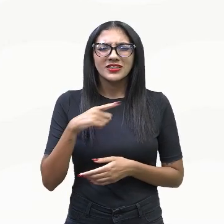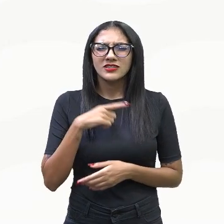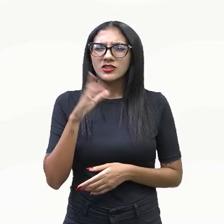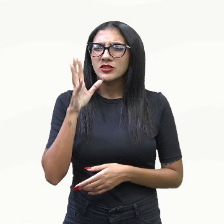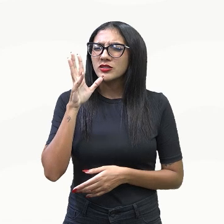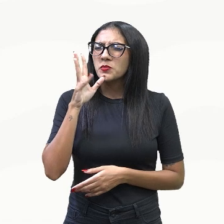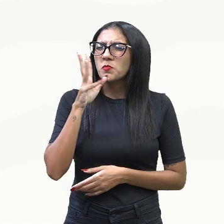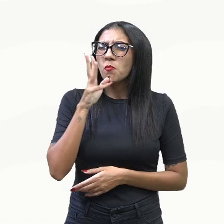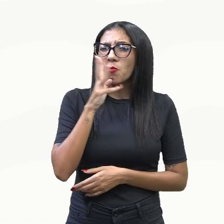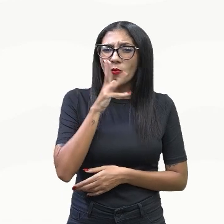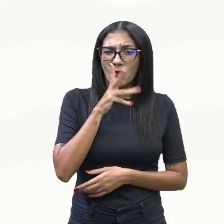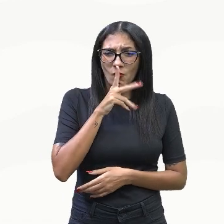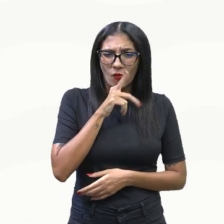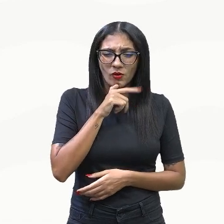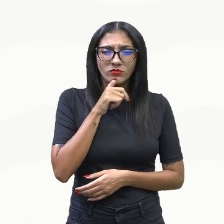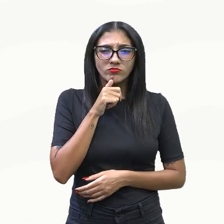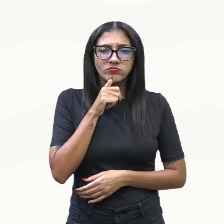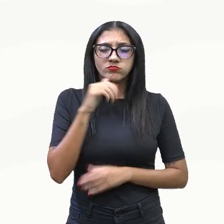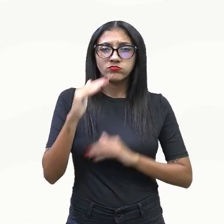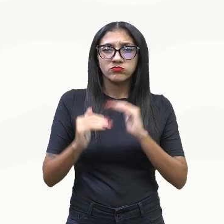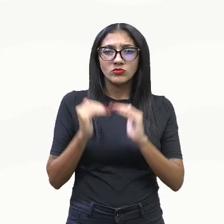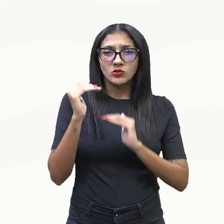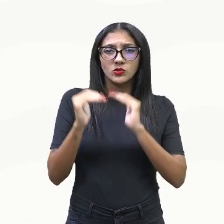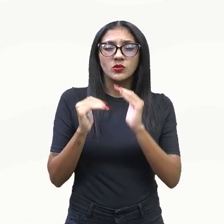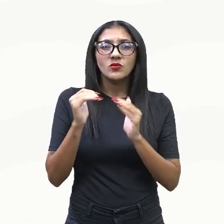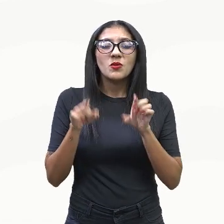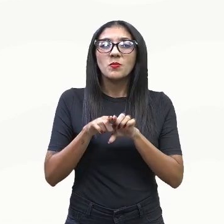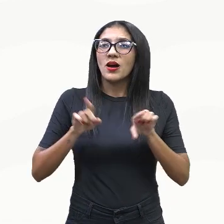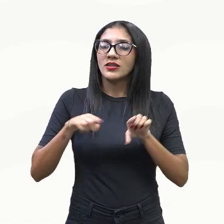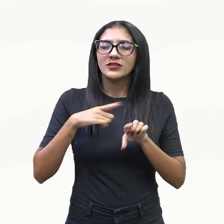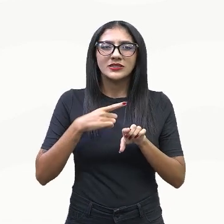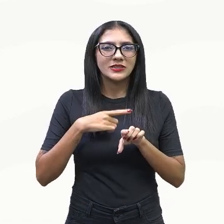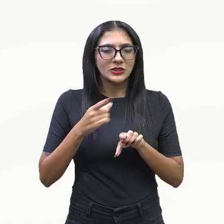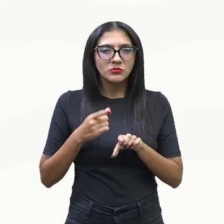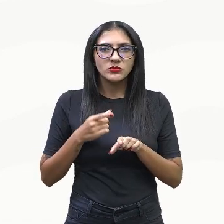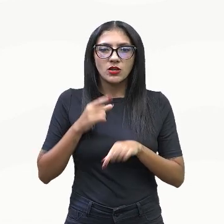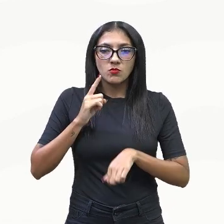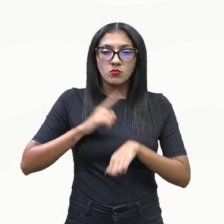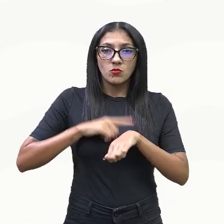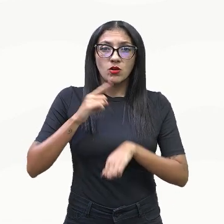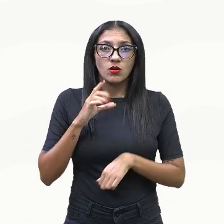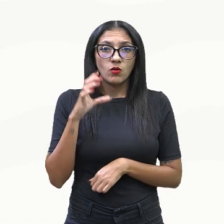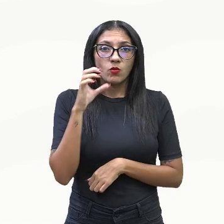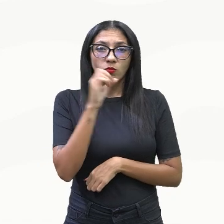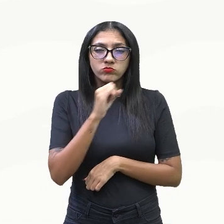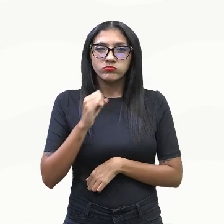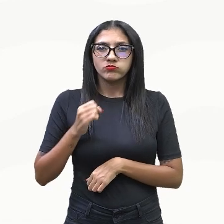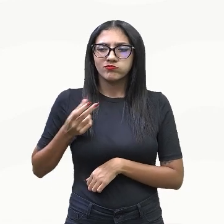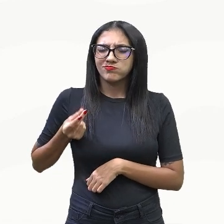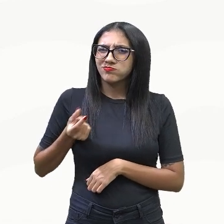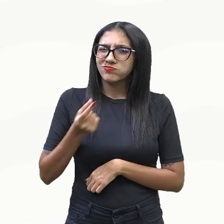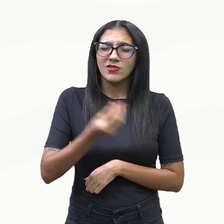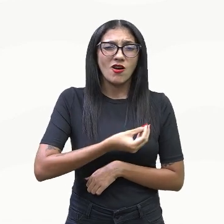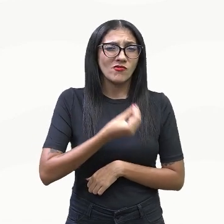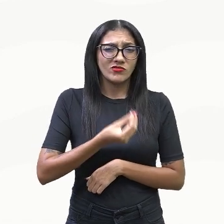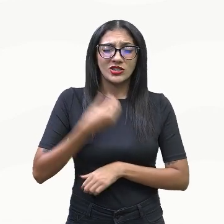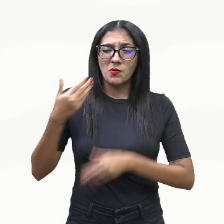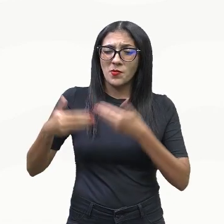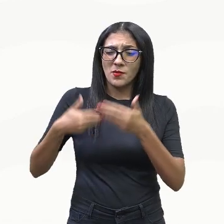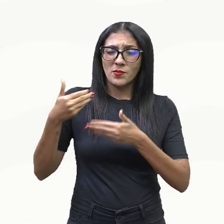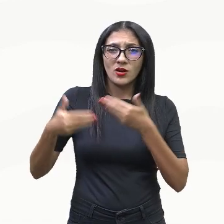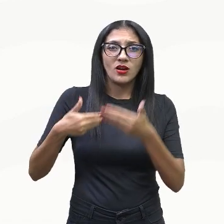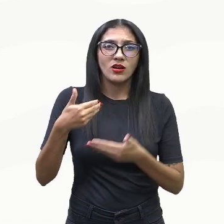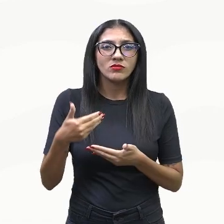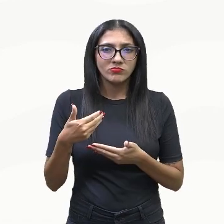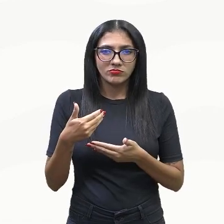desenvolvimento, mas tem uma longa duração, podendo acompanhar a pessoa durante a vida ou até a